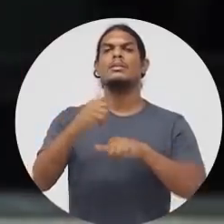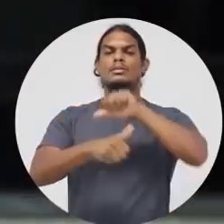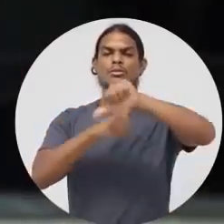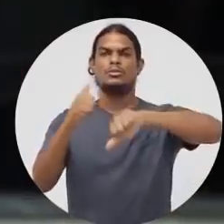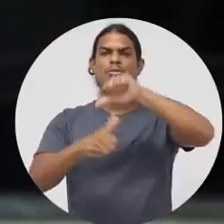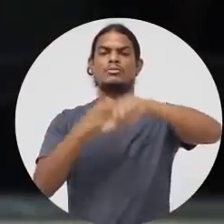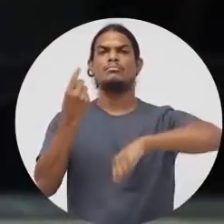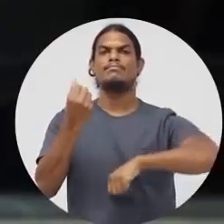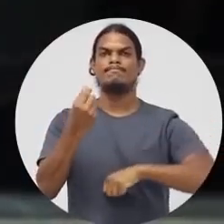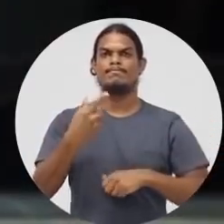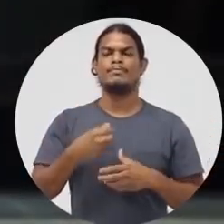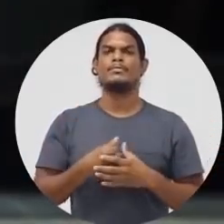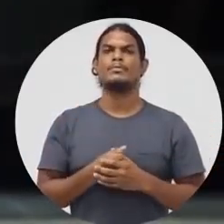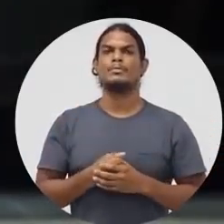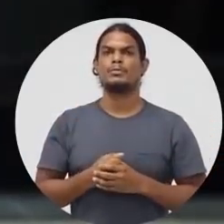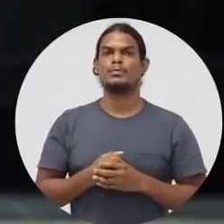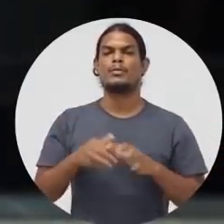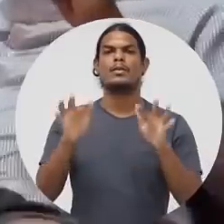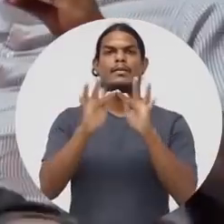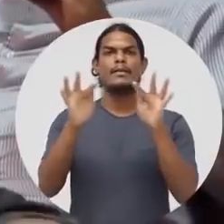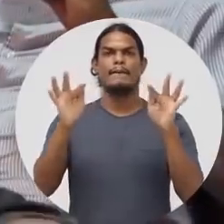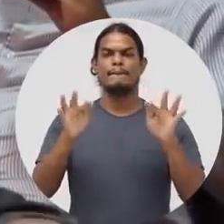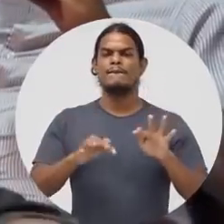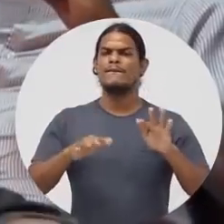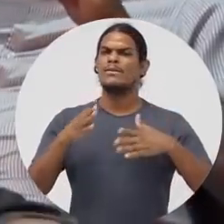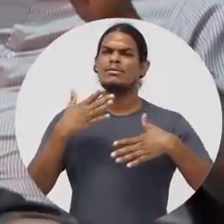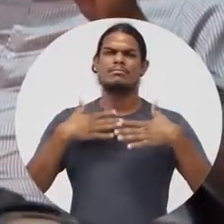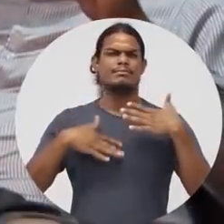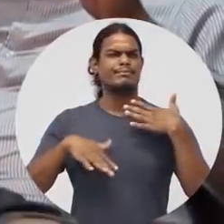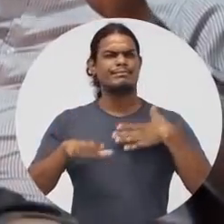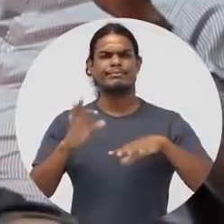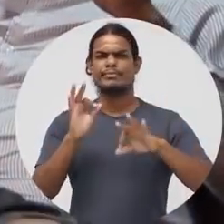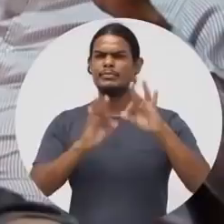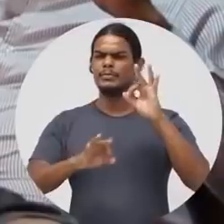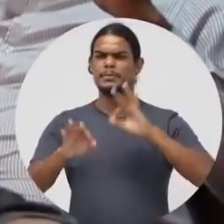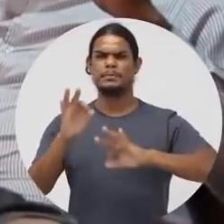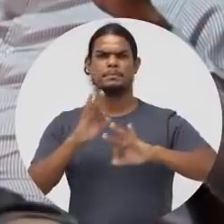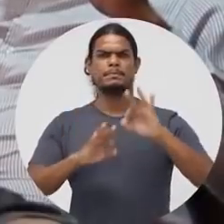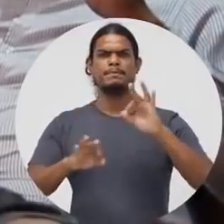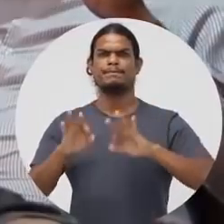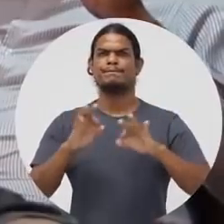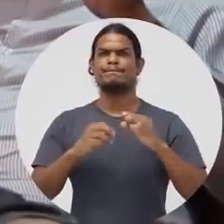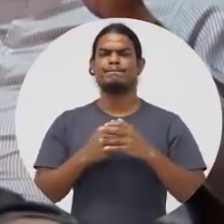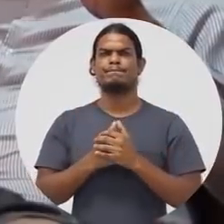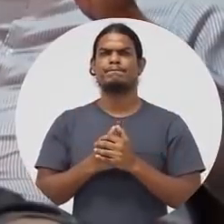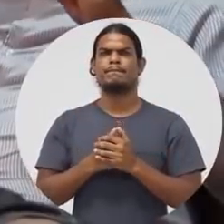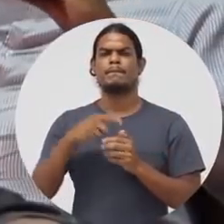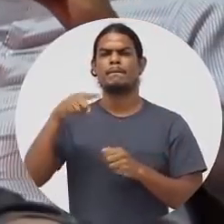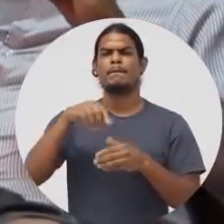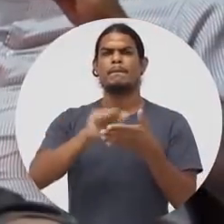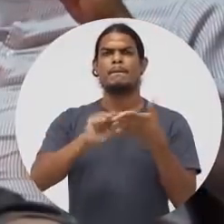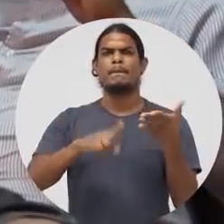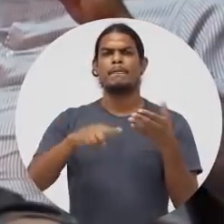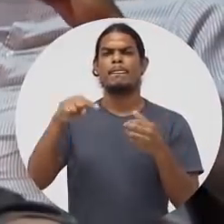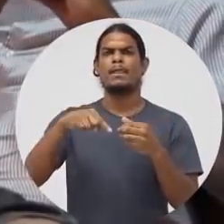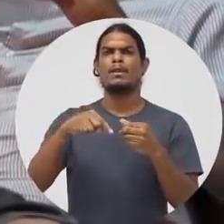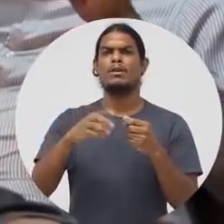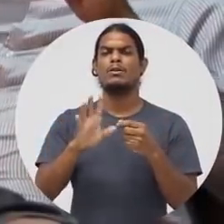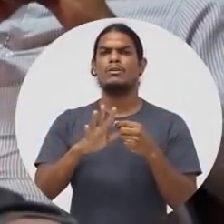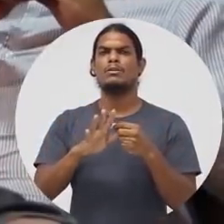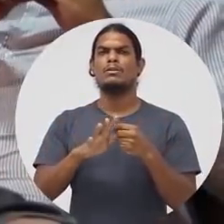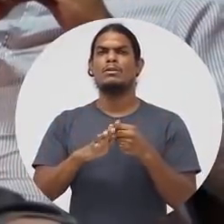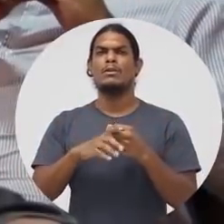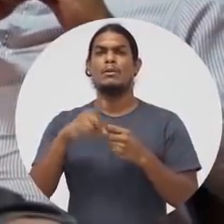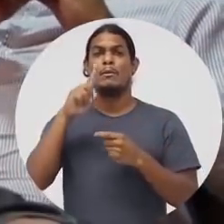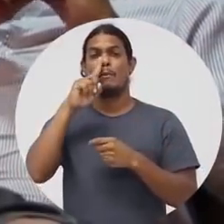países. Exatamente. Né? Então, uma forma muito tranquila, muito certo. harmoniosa. Numa operação dessa, o risco de perder o câmbio é